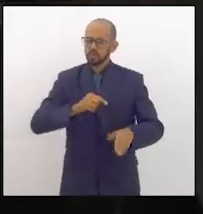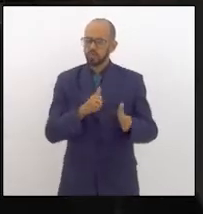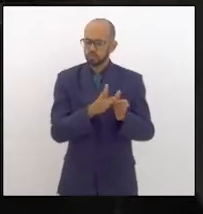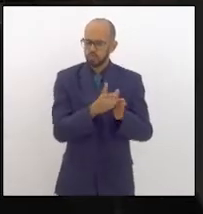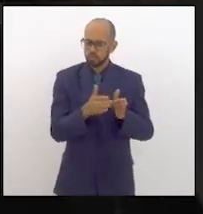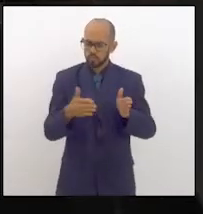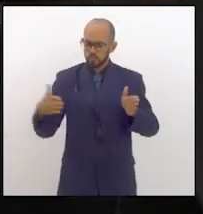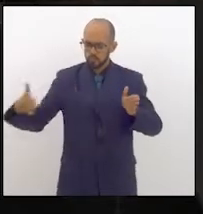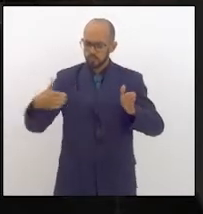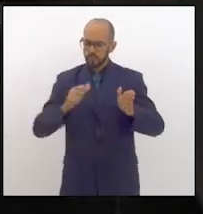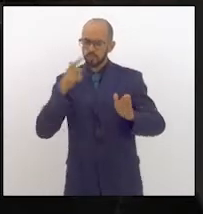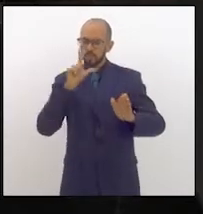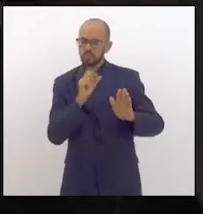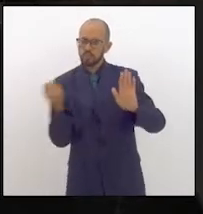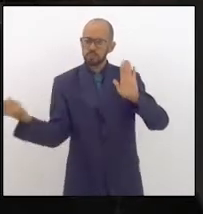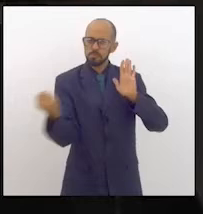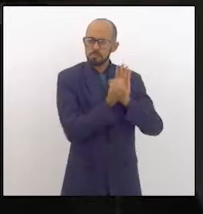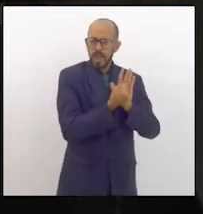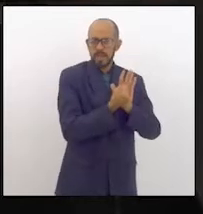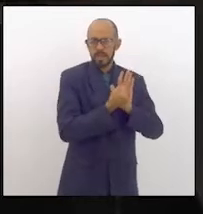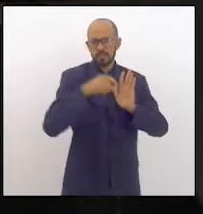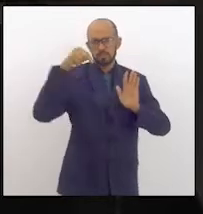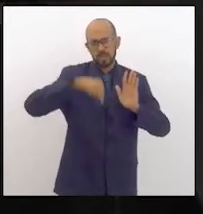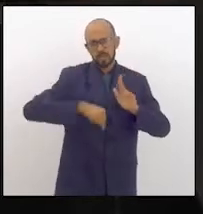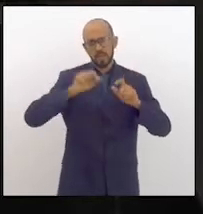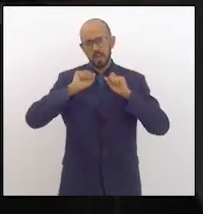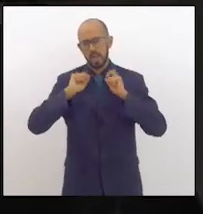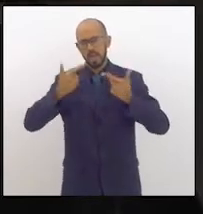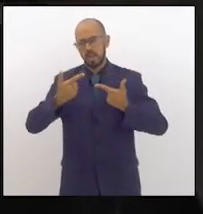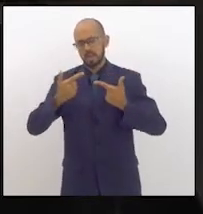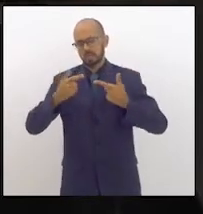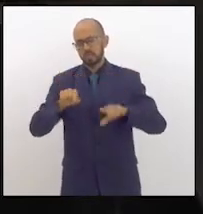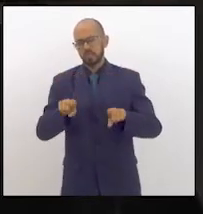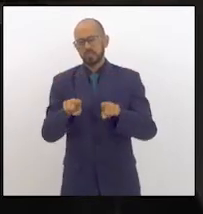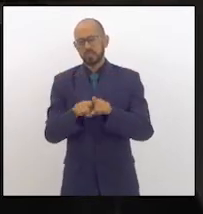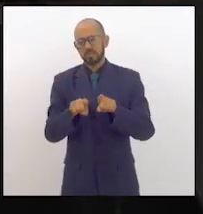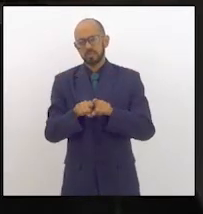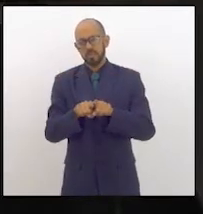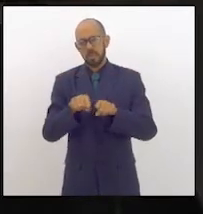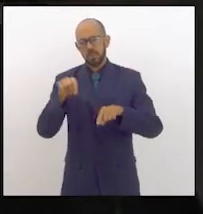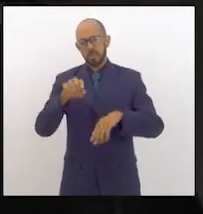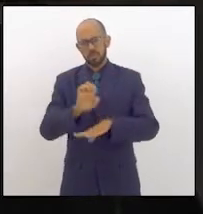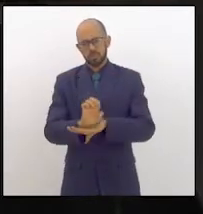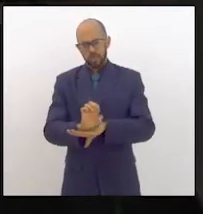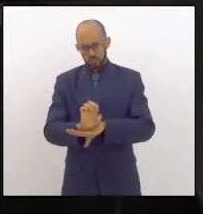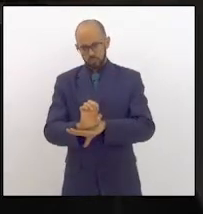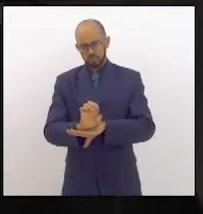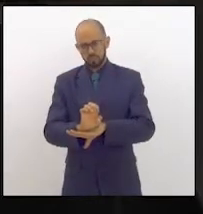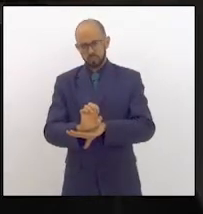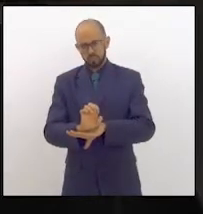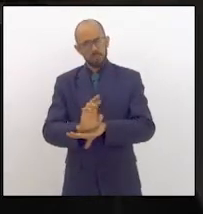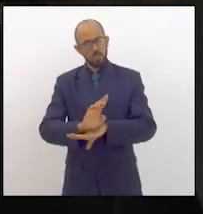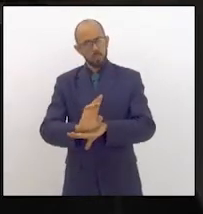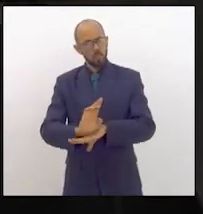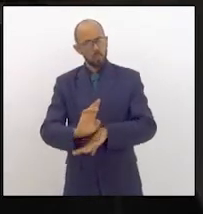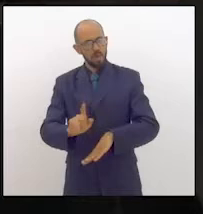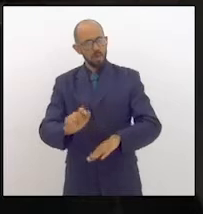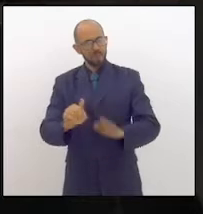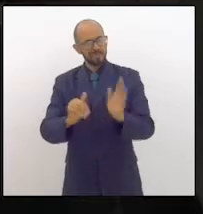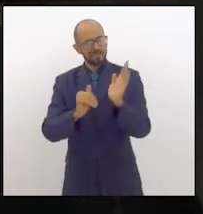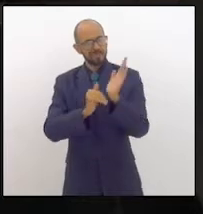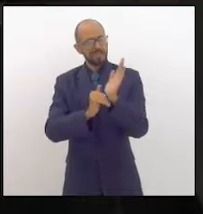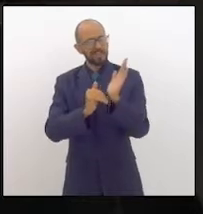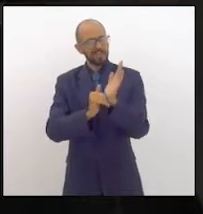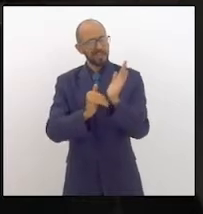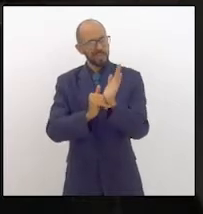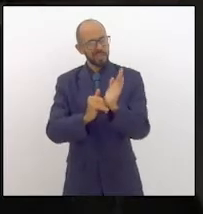deixando legados para esta casa para este estado não é segredo para ninguém e